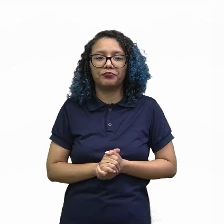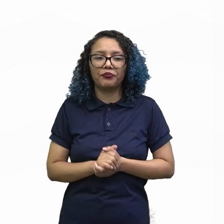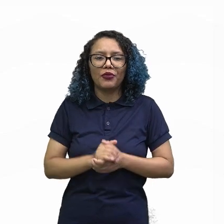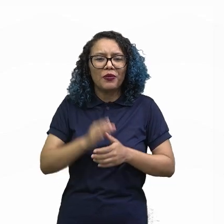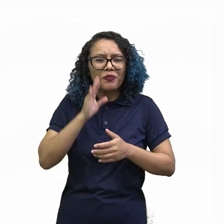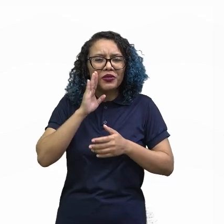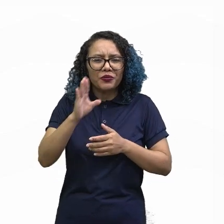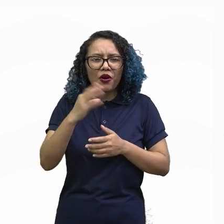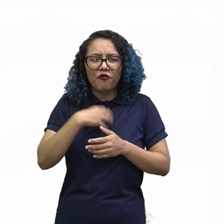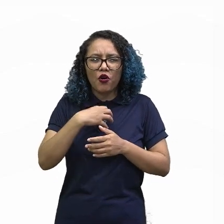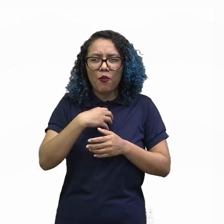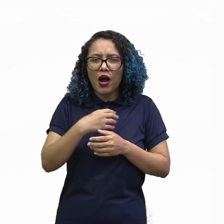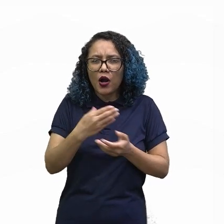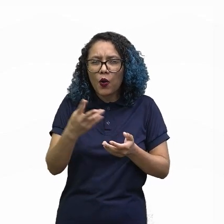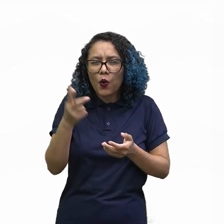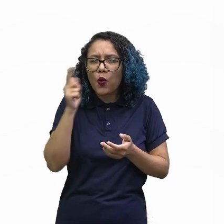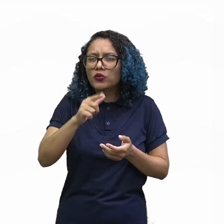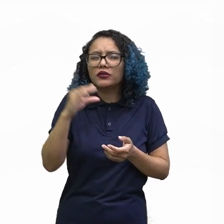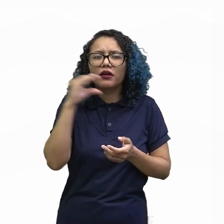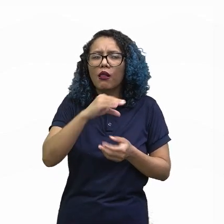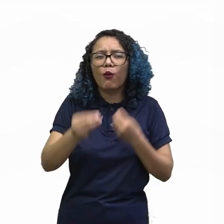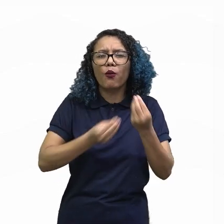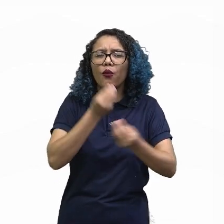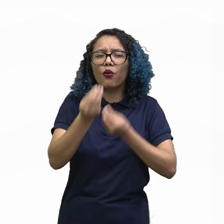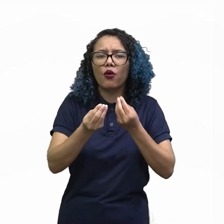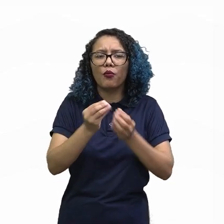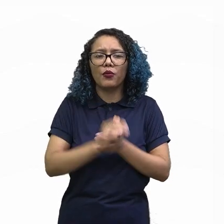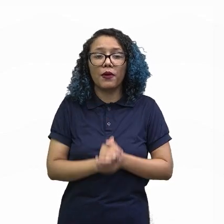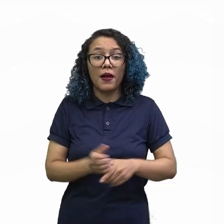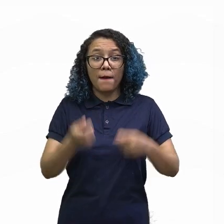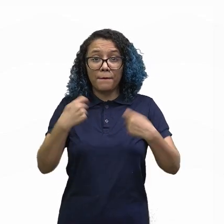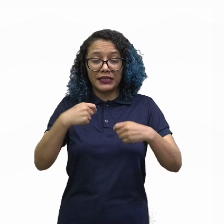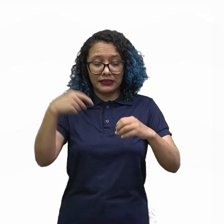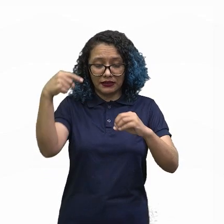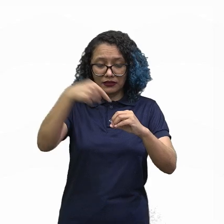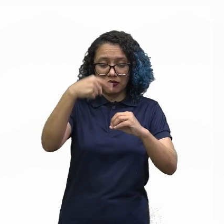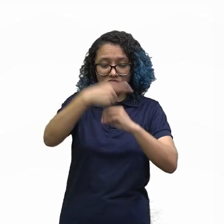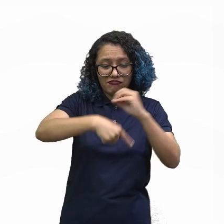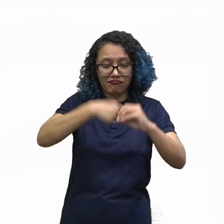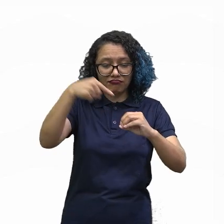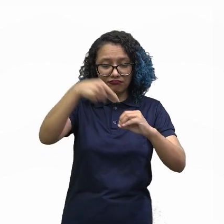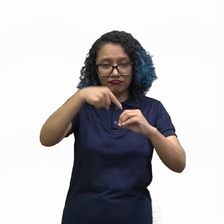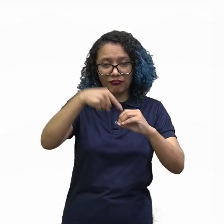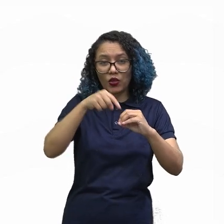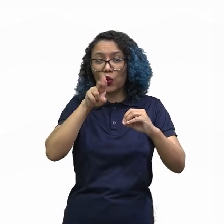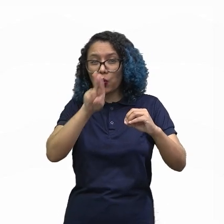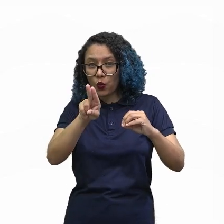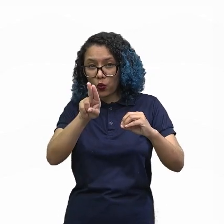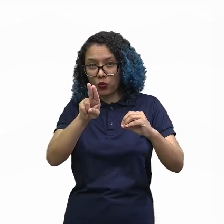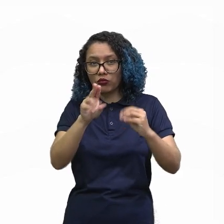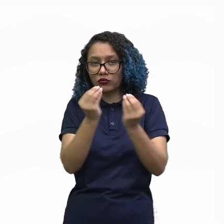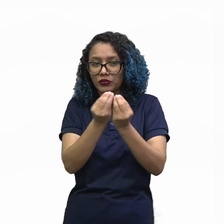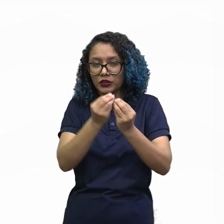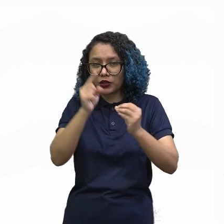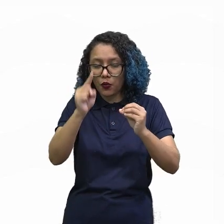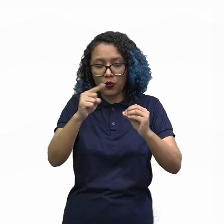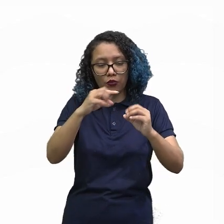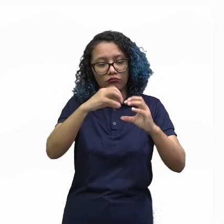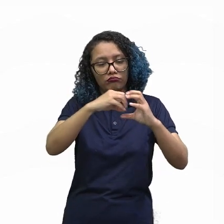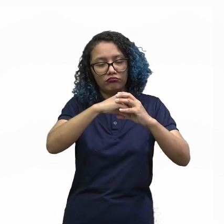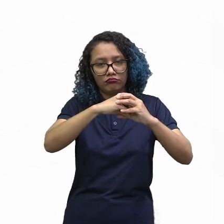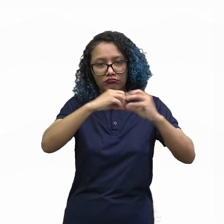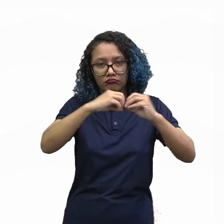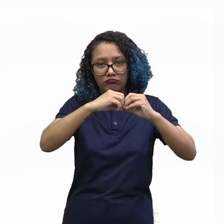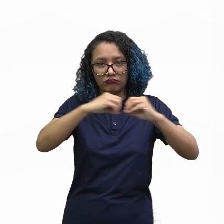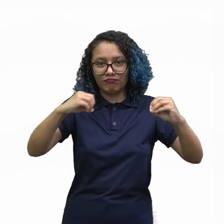obter o calor necessário é por meio da quebra do núcleo dos átomos de urânio.